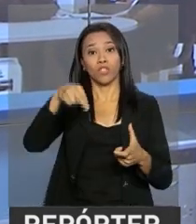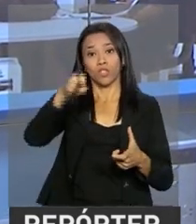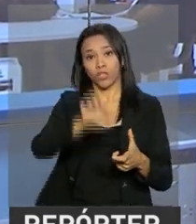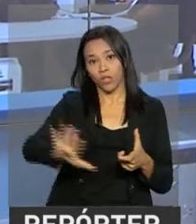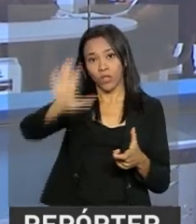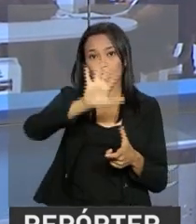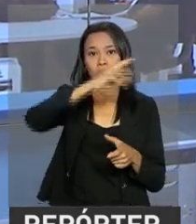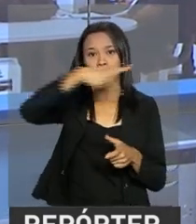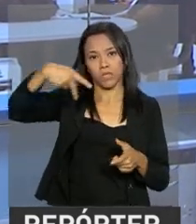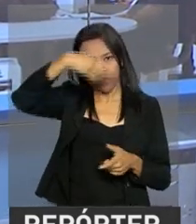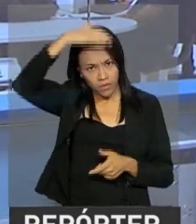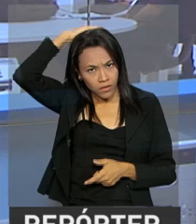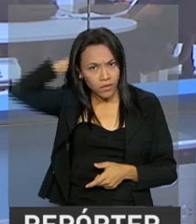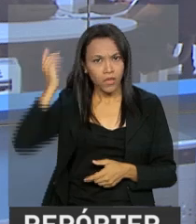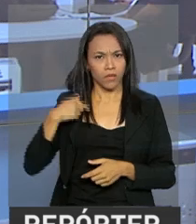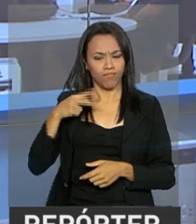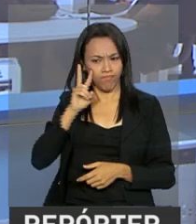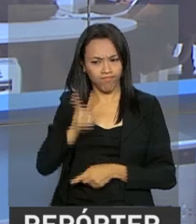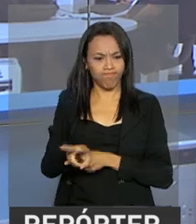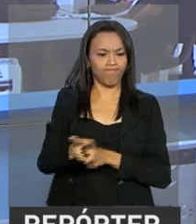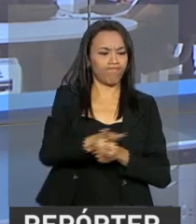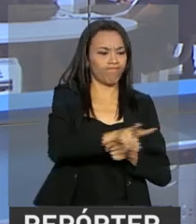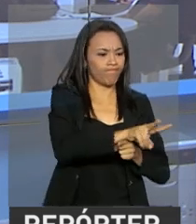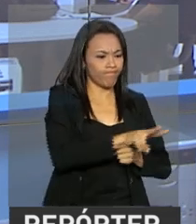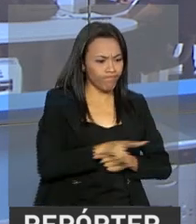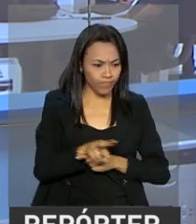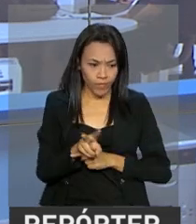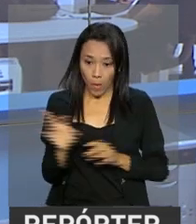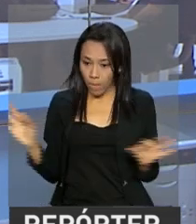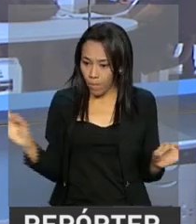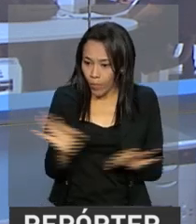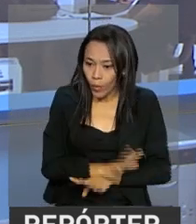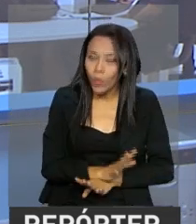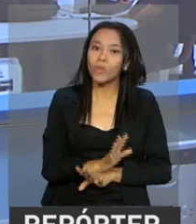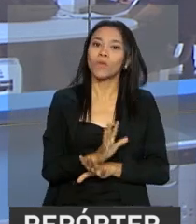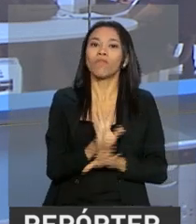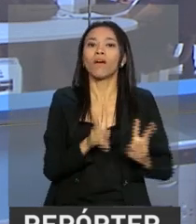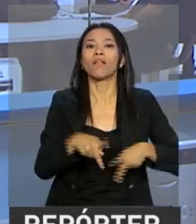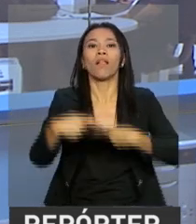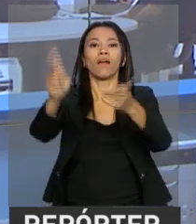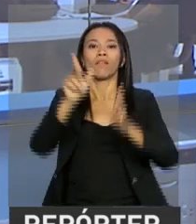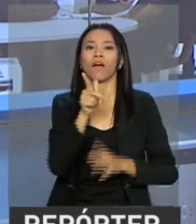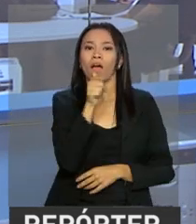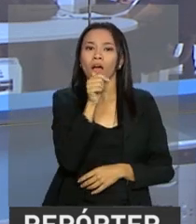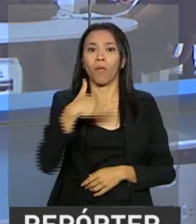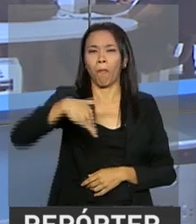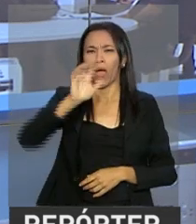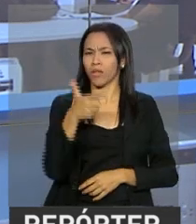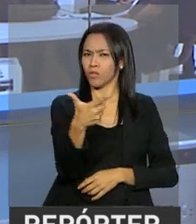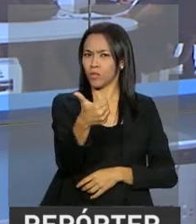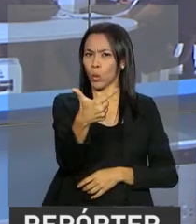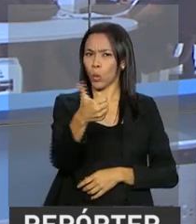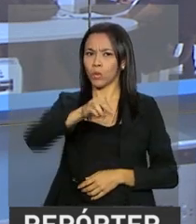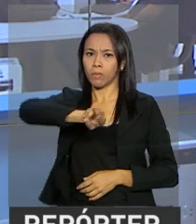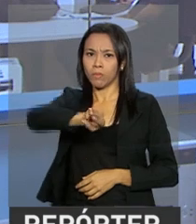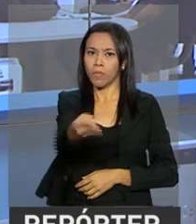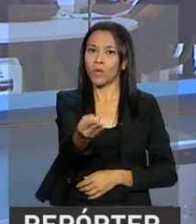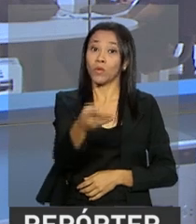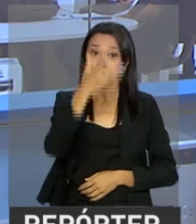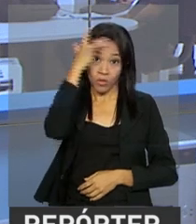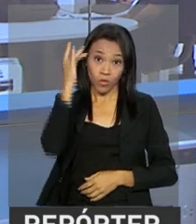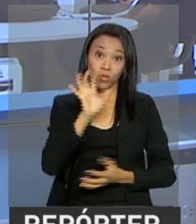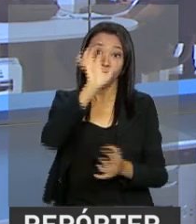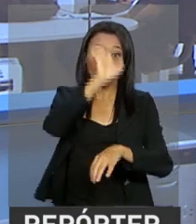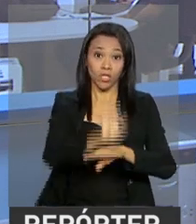Michel Temer vistoriou as obras. Quando concluído, o projeto vai levar água para mais de 12 milhões de pessoas de Pernambuco,